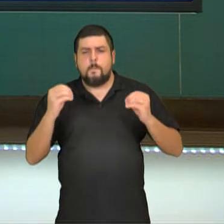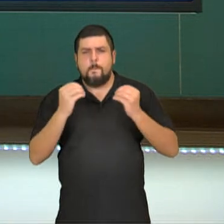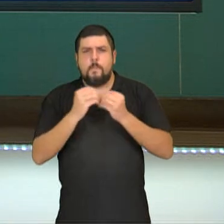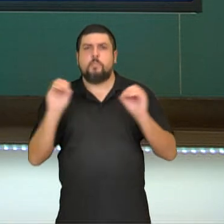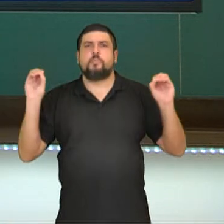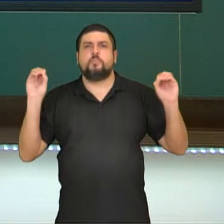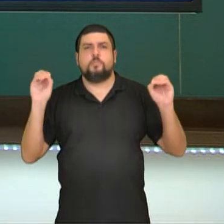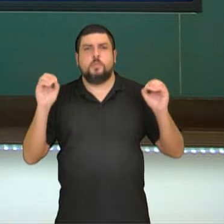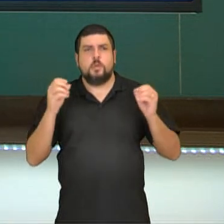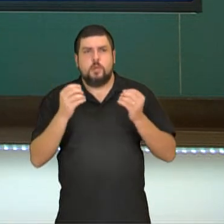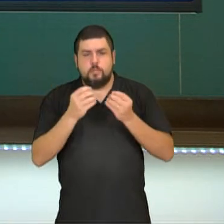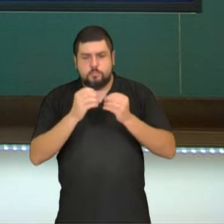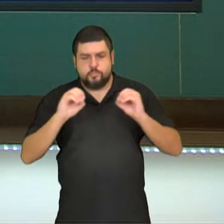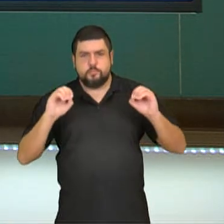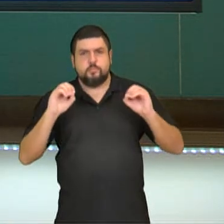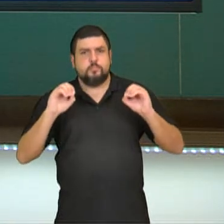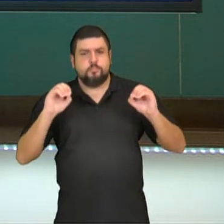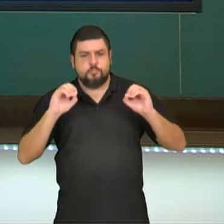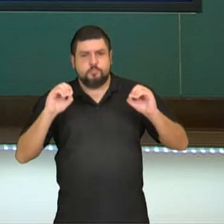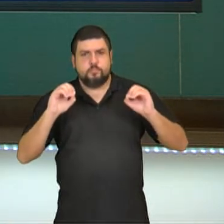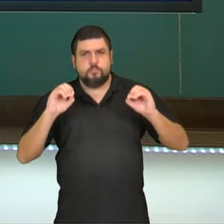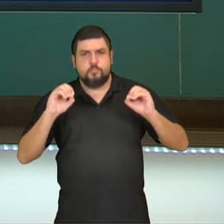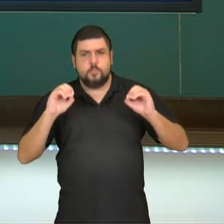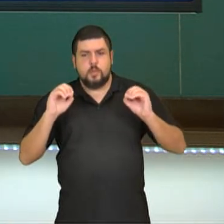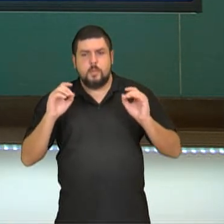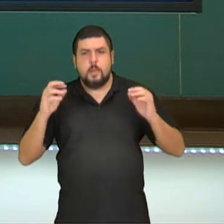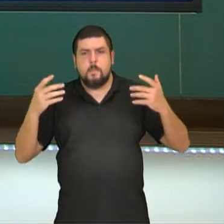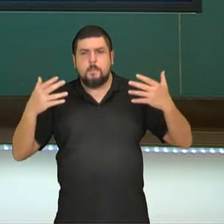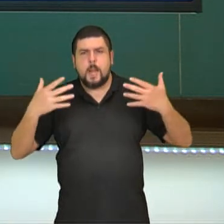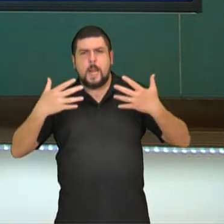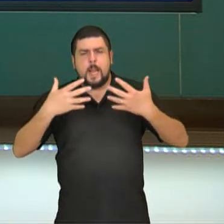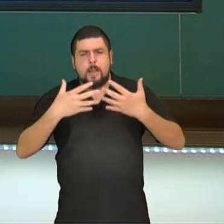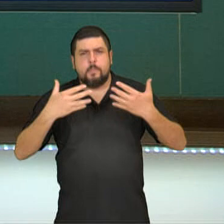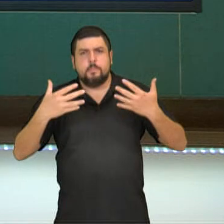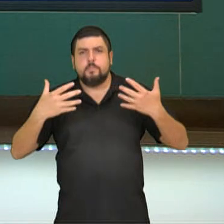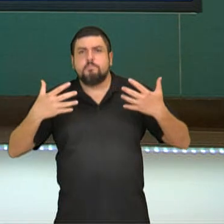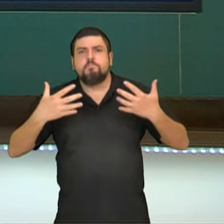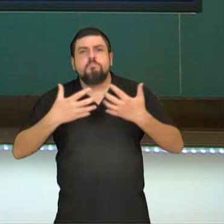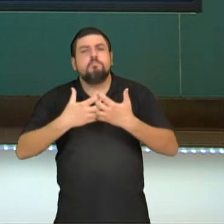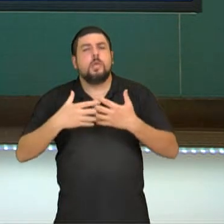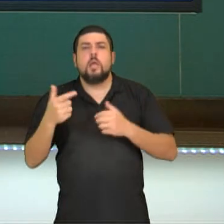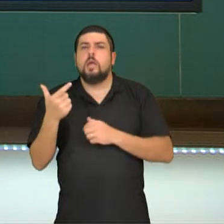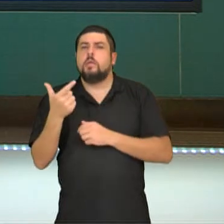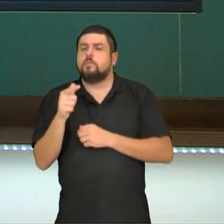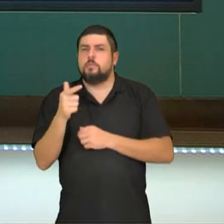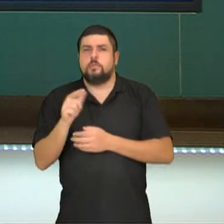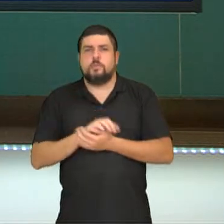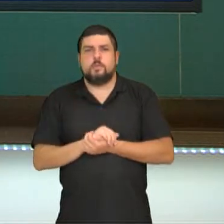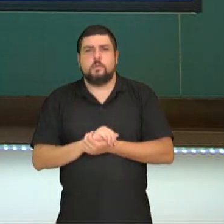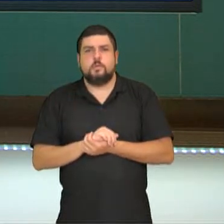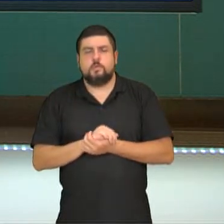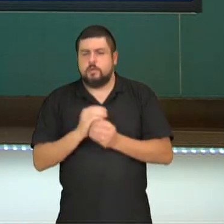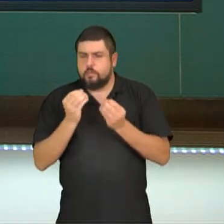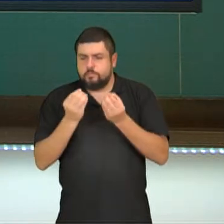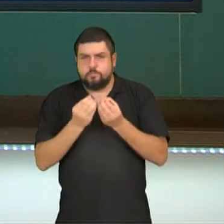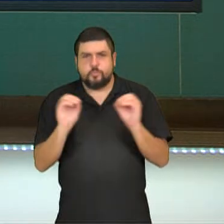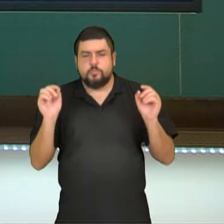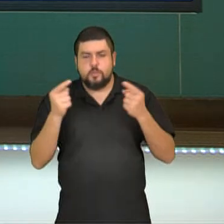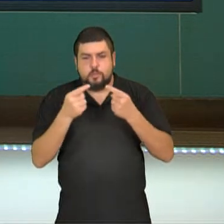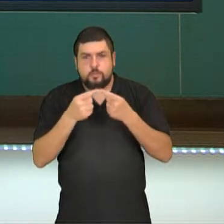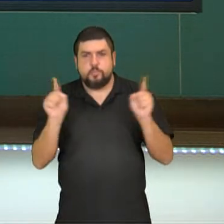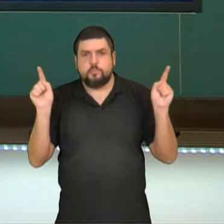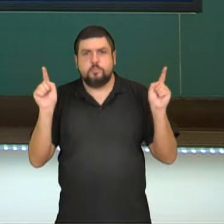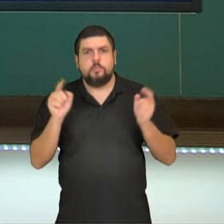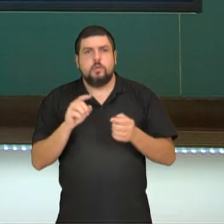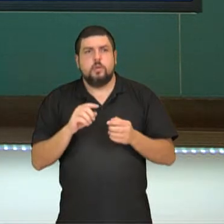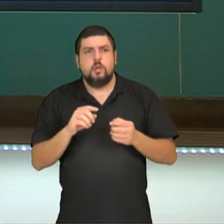repulsão, cria um buraco aqui. As linhas de campo não se conectam nem a pau. Não tem como fazer elas se conectarem, tá? Então, elas se